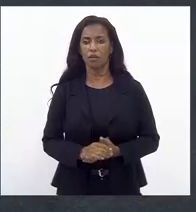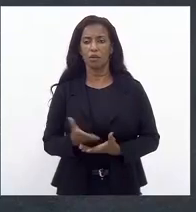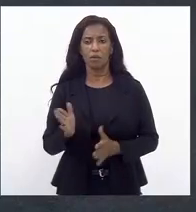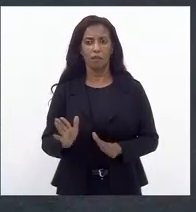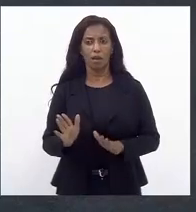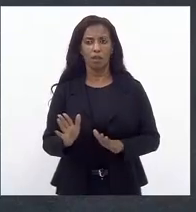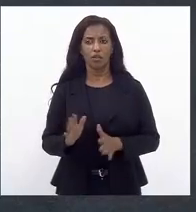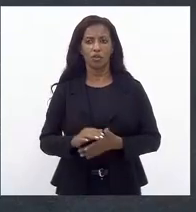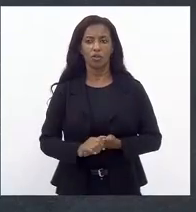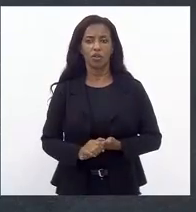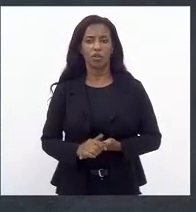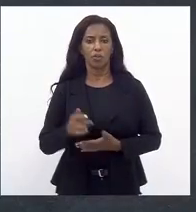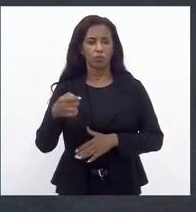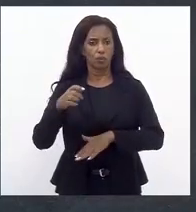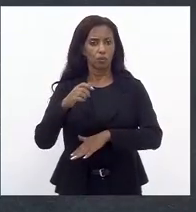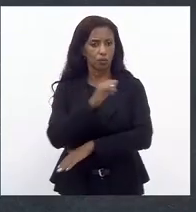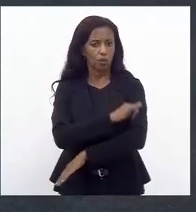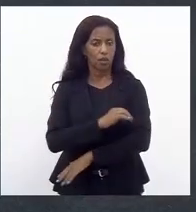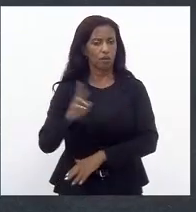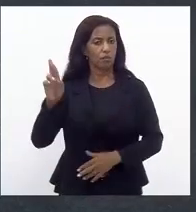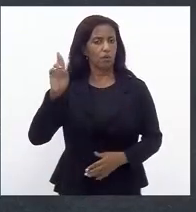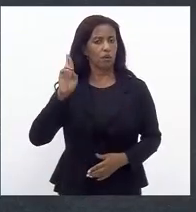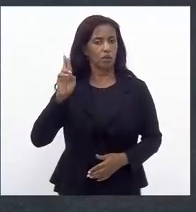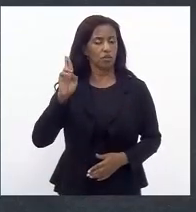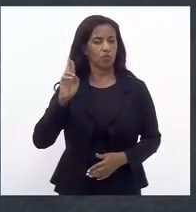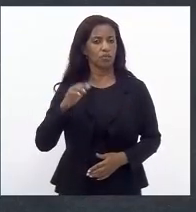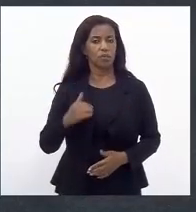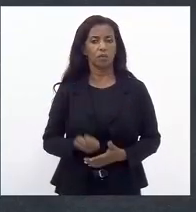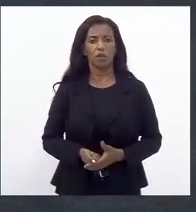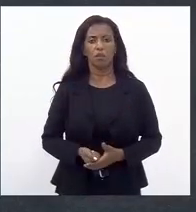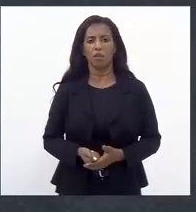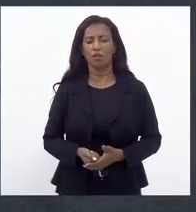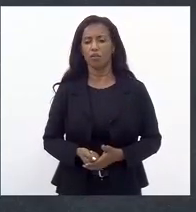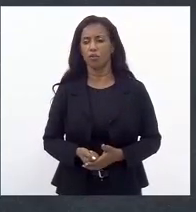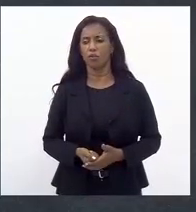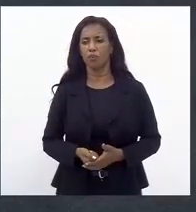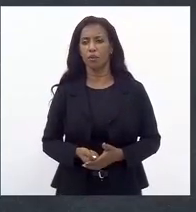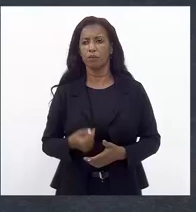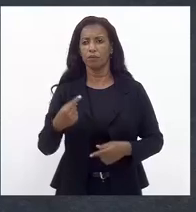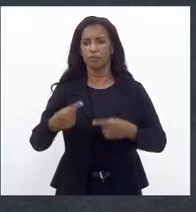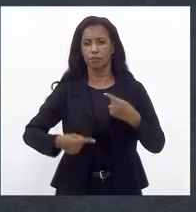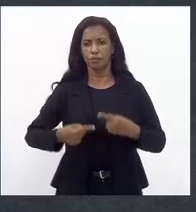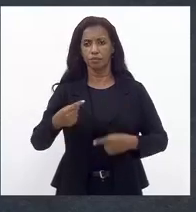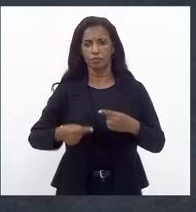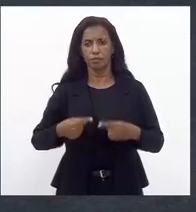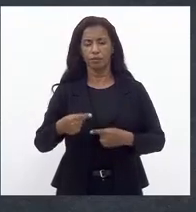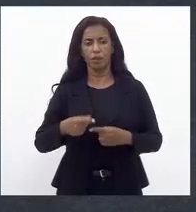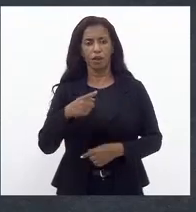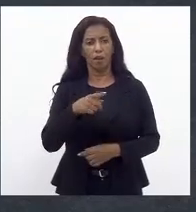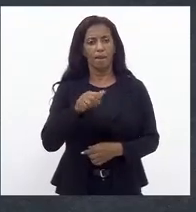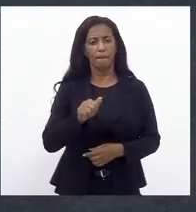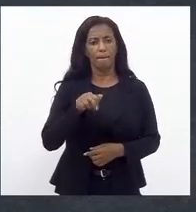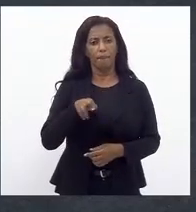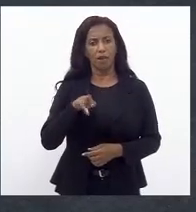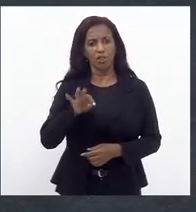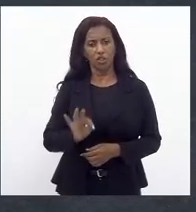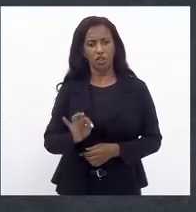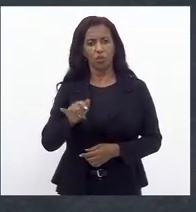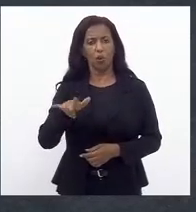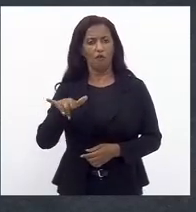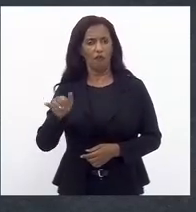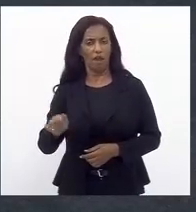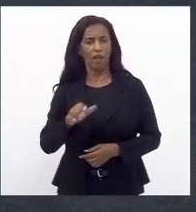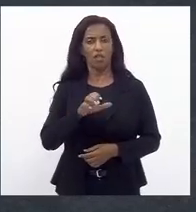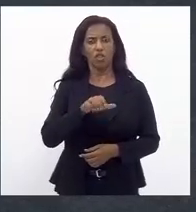Estado do Rio de Janeiro ele foi o grande responsável pela emancipação política de Paty do Alferes de